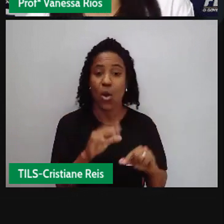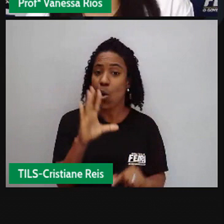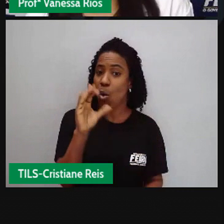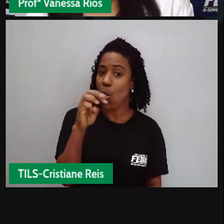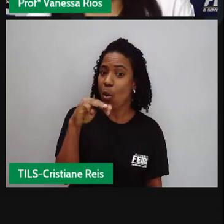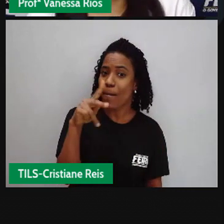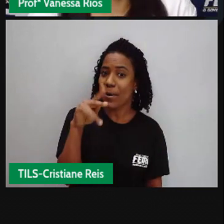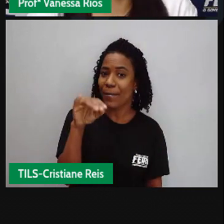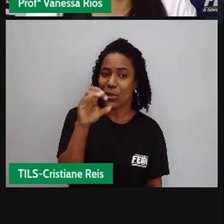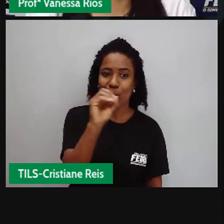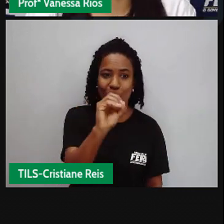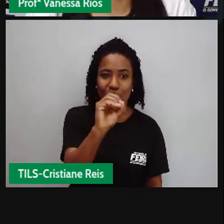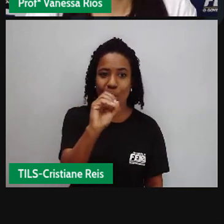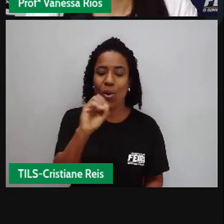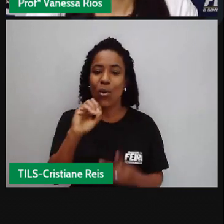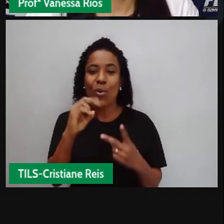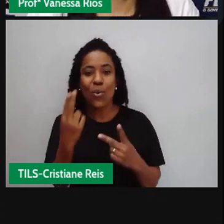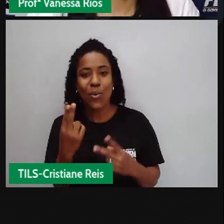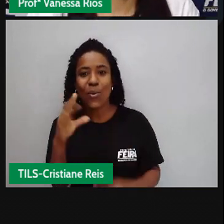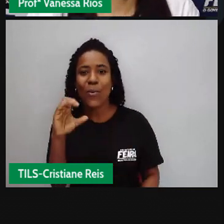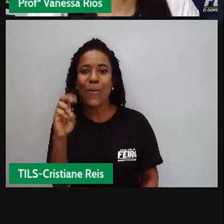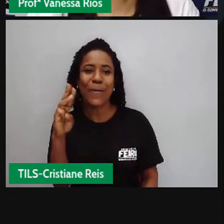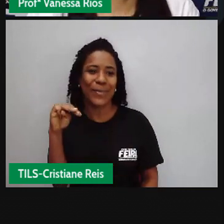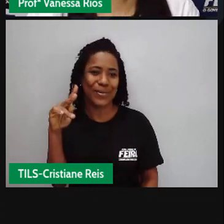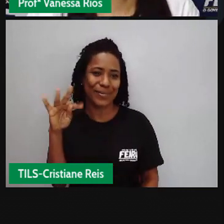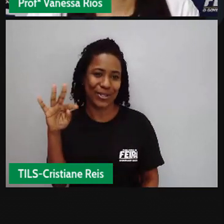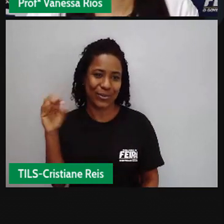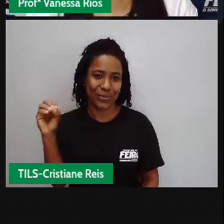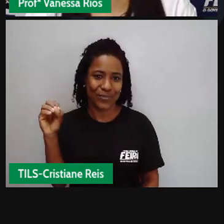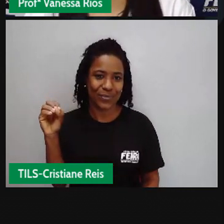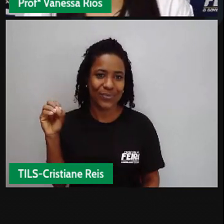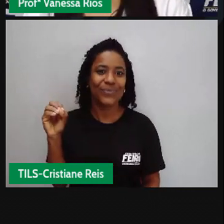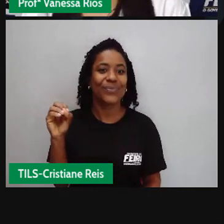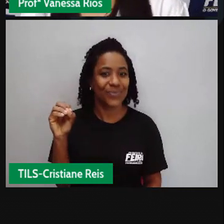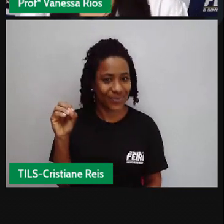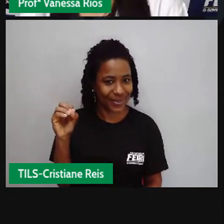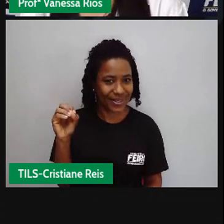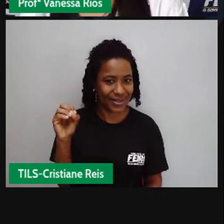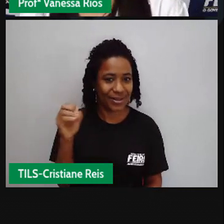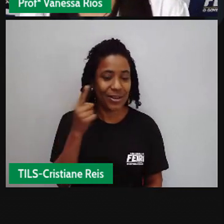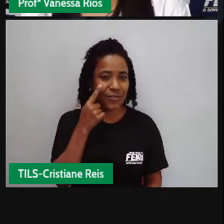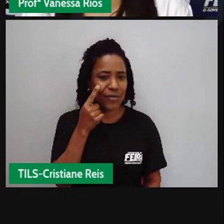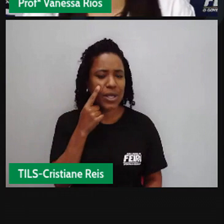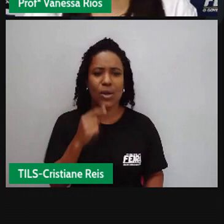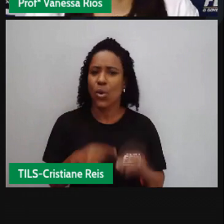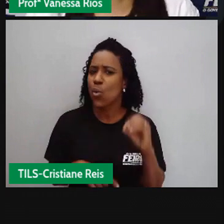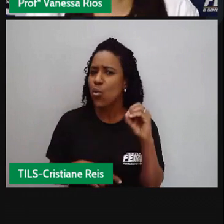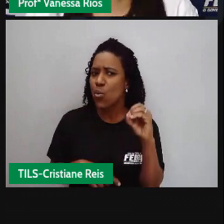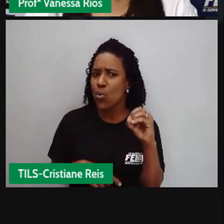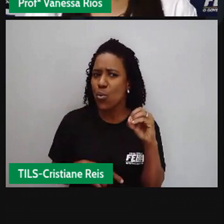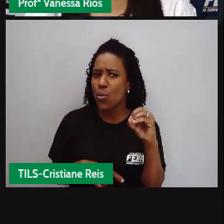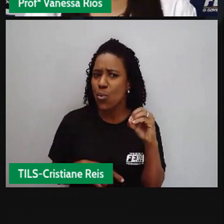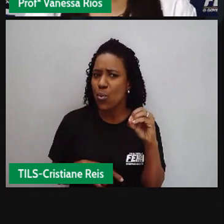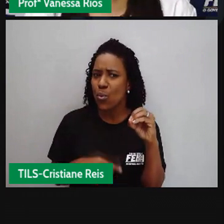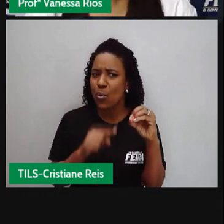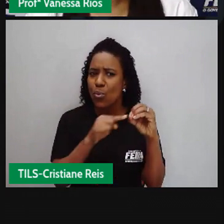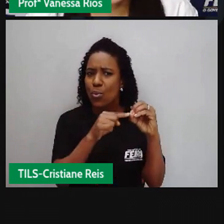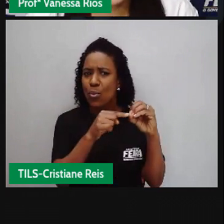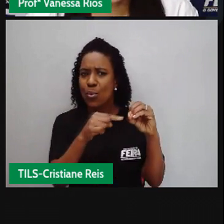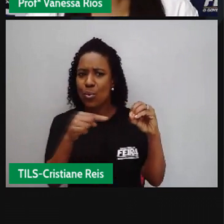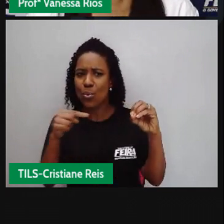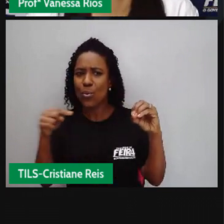cumprimento com U. Vamos lá? O do vestido é longo. Quando eu estou falando aí em relação